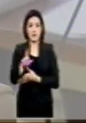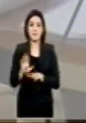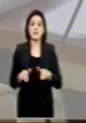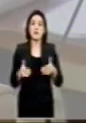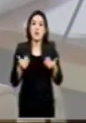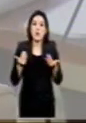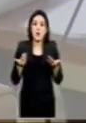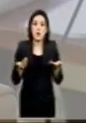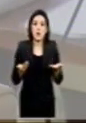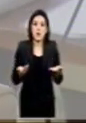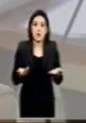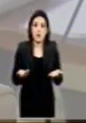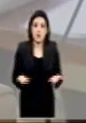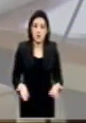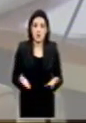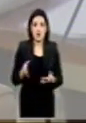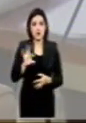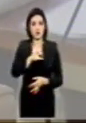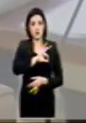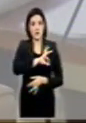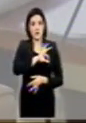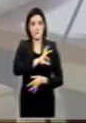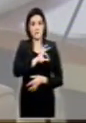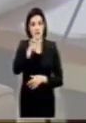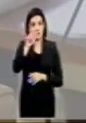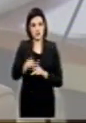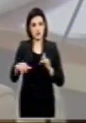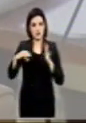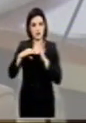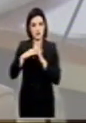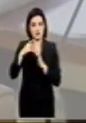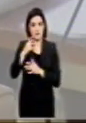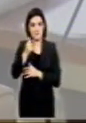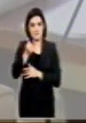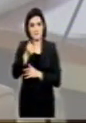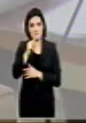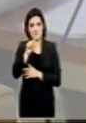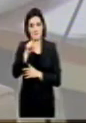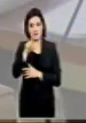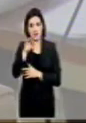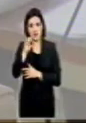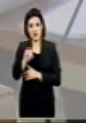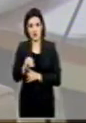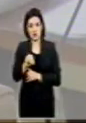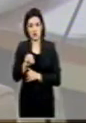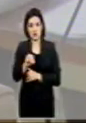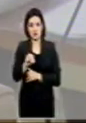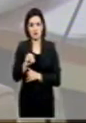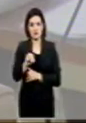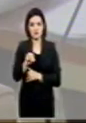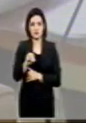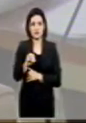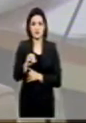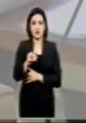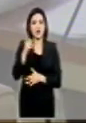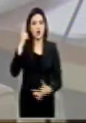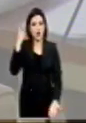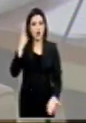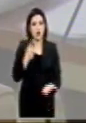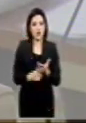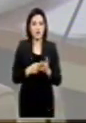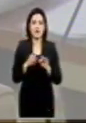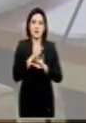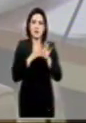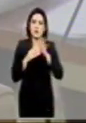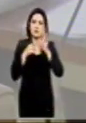âmbito policial ou policial legislativo, Paulo Igor Bosco da Silva Newton de Souza confirmou os termos da